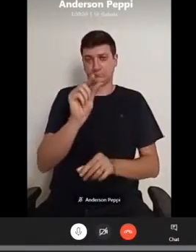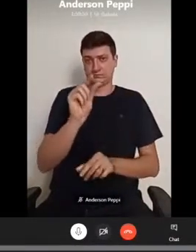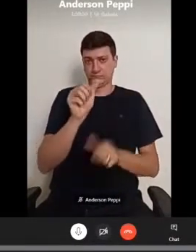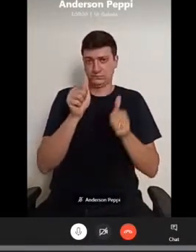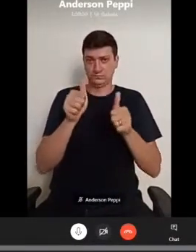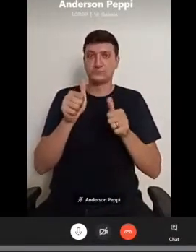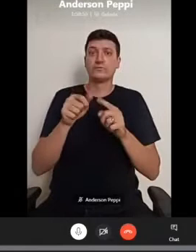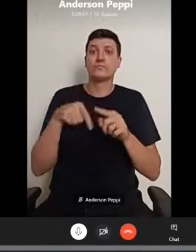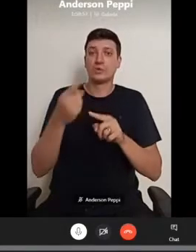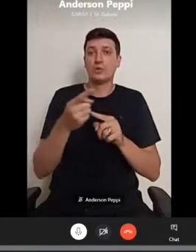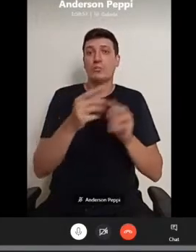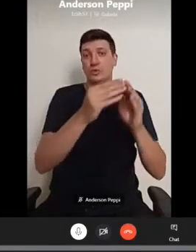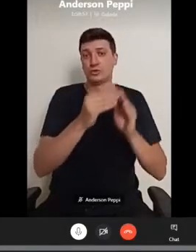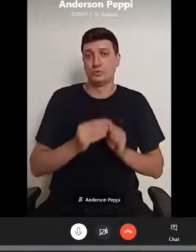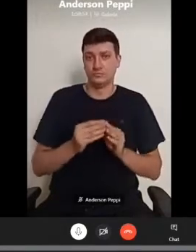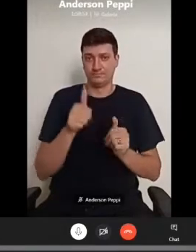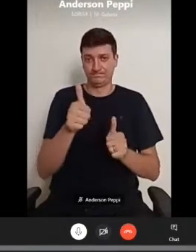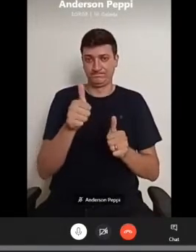sequência.